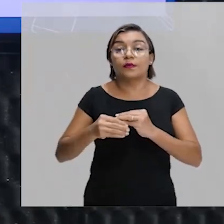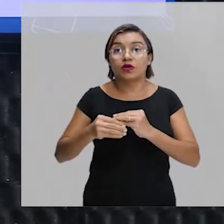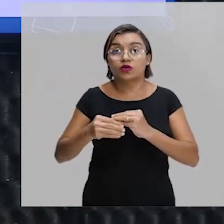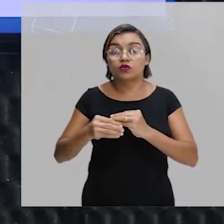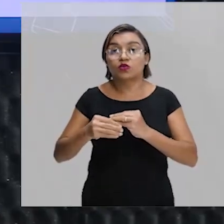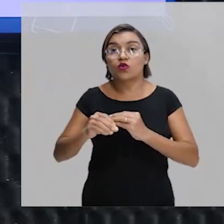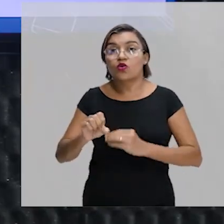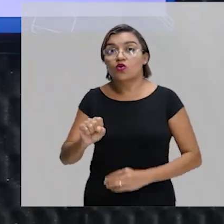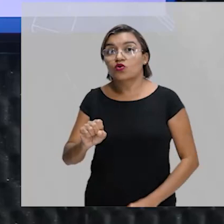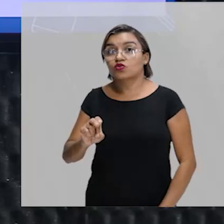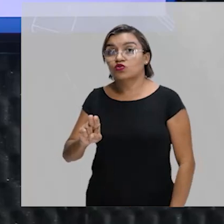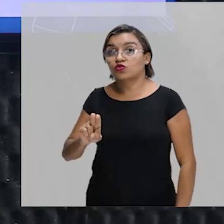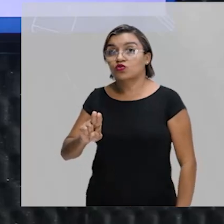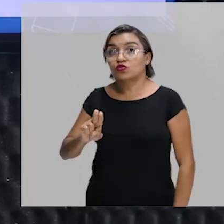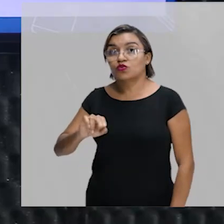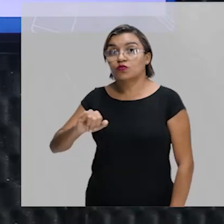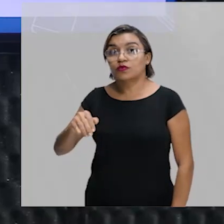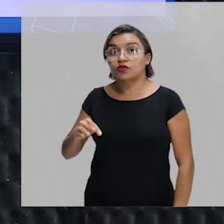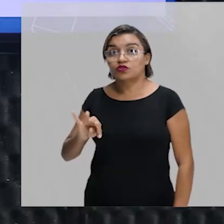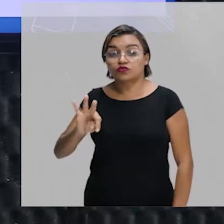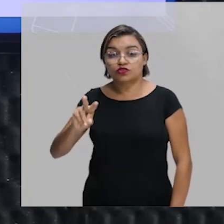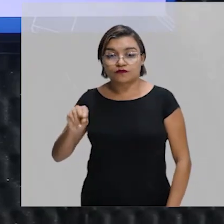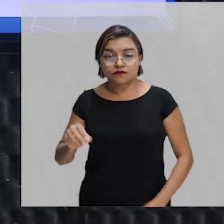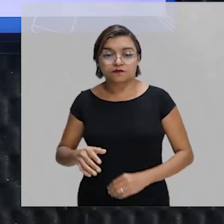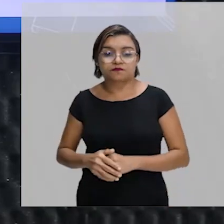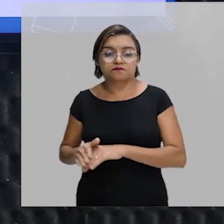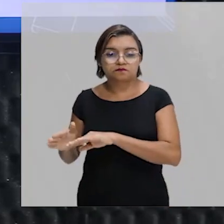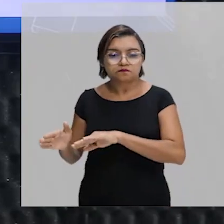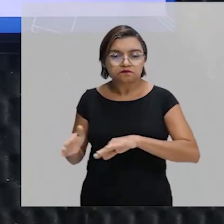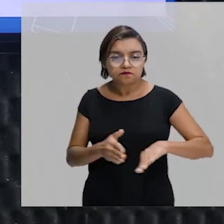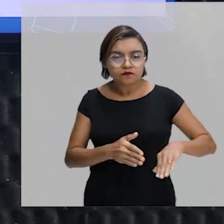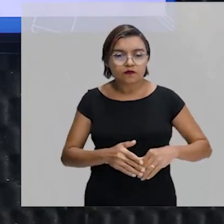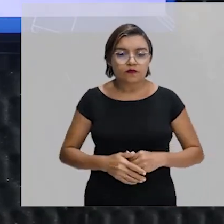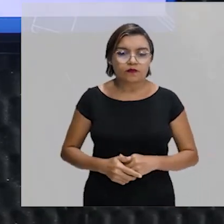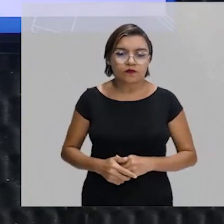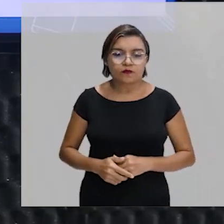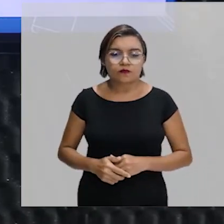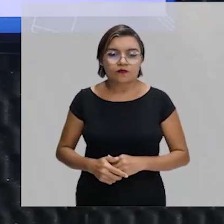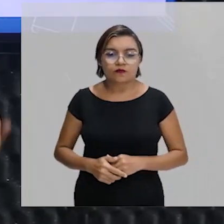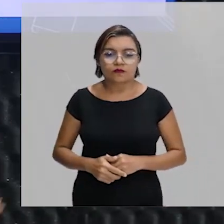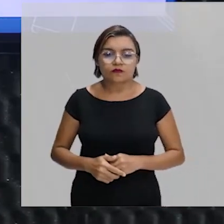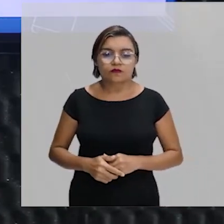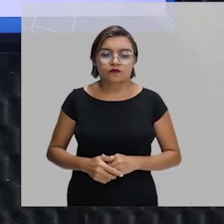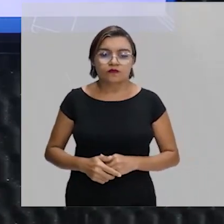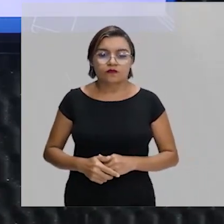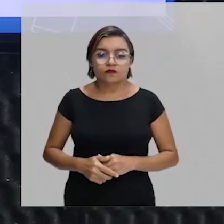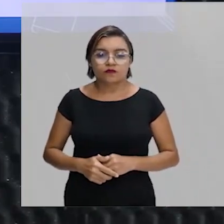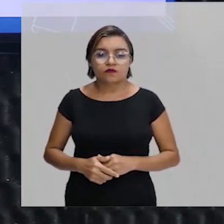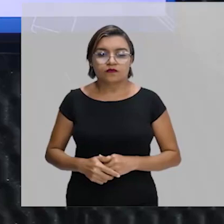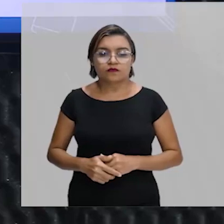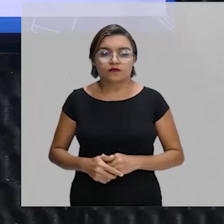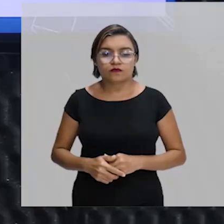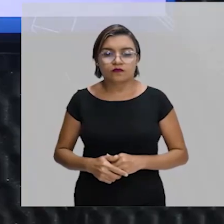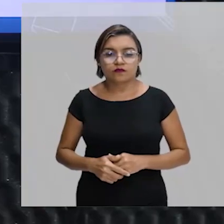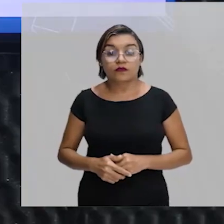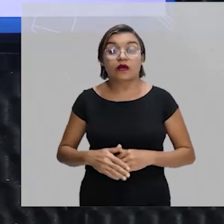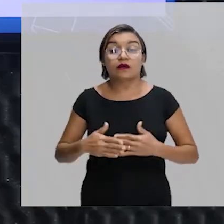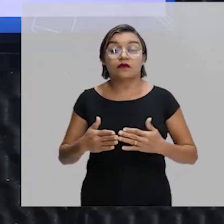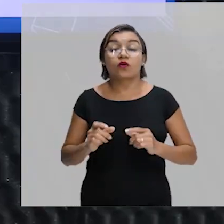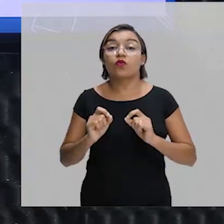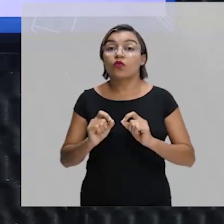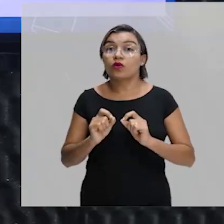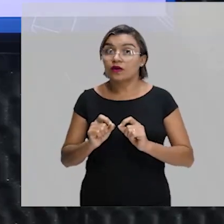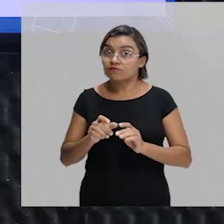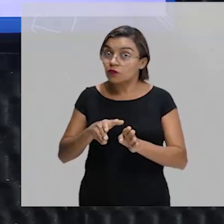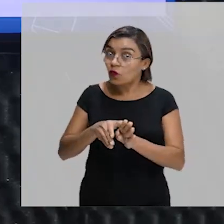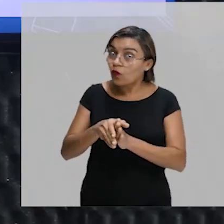subjuntivo. Mientras más te esfuerces, más aprenderás. Então, isso aqui vai de conselho